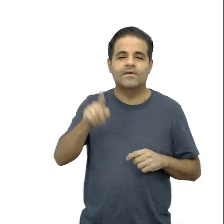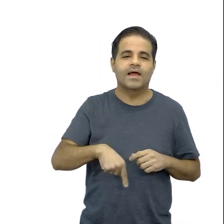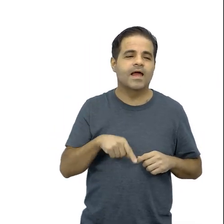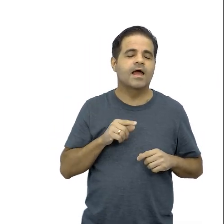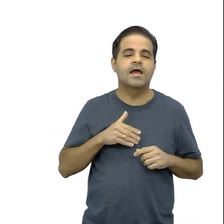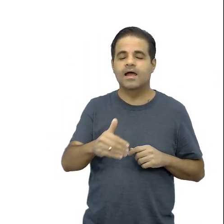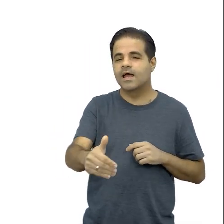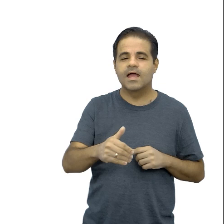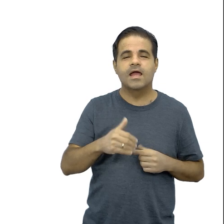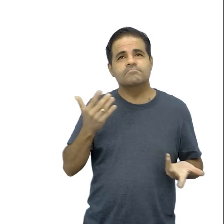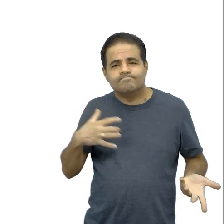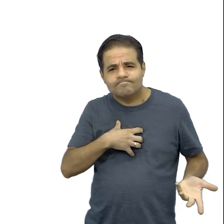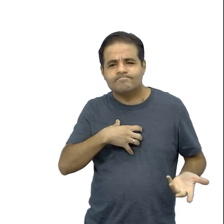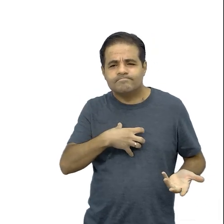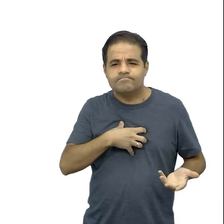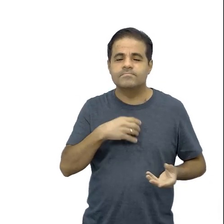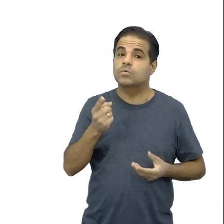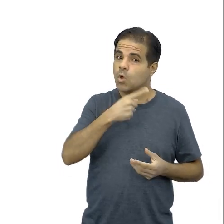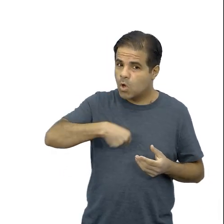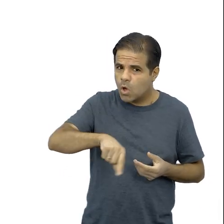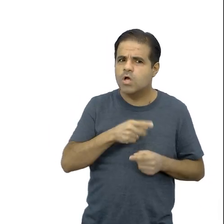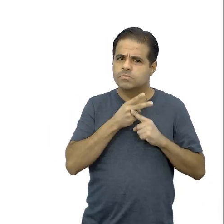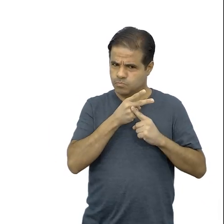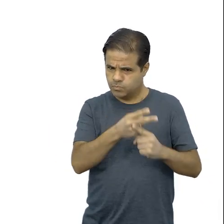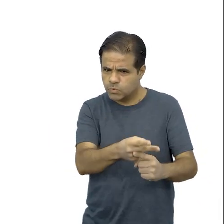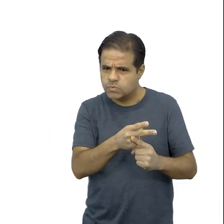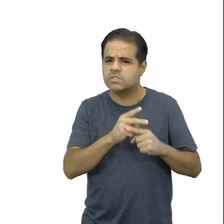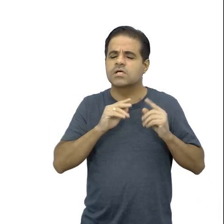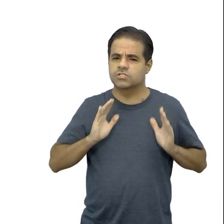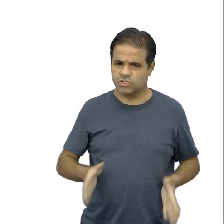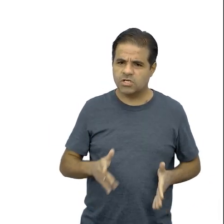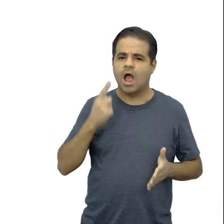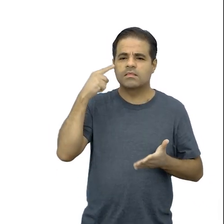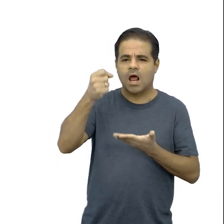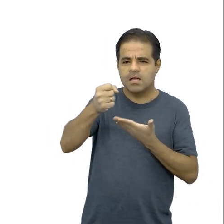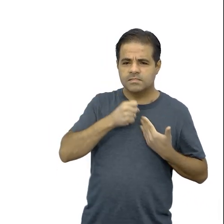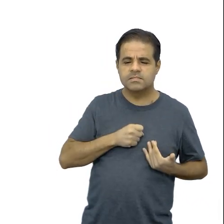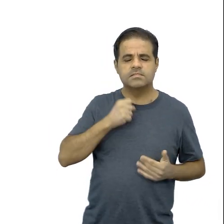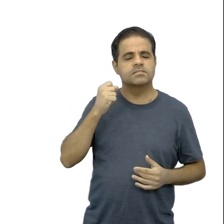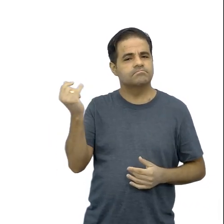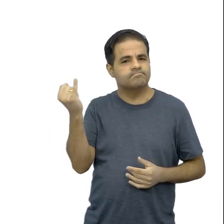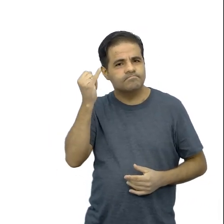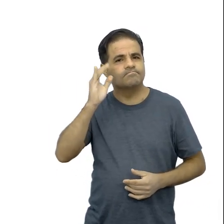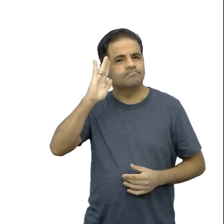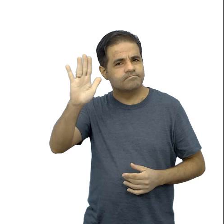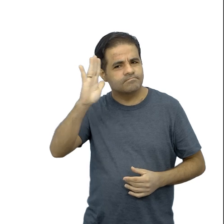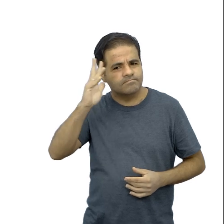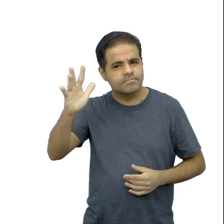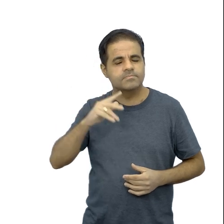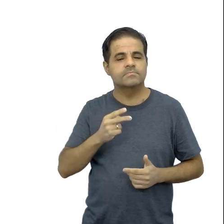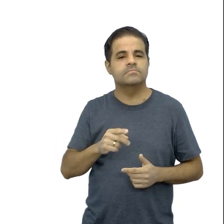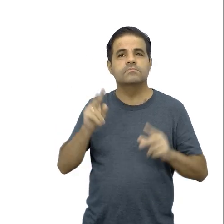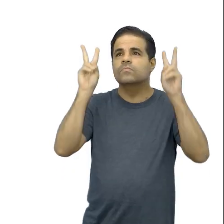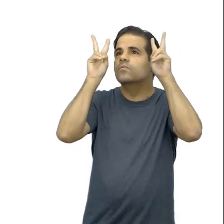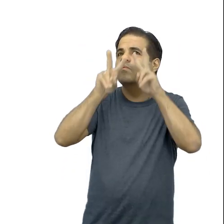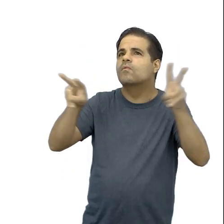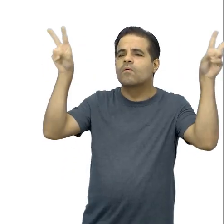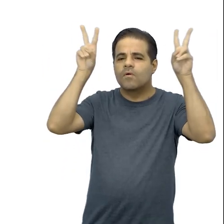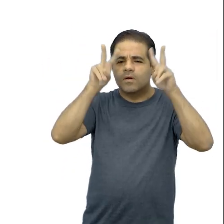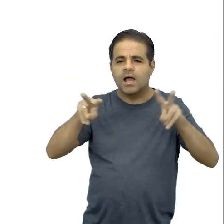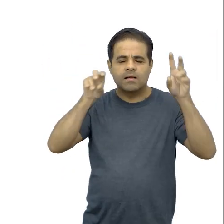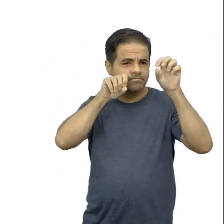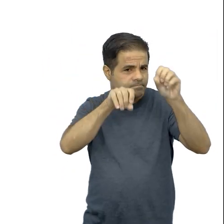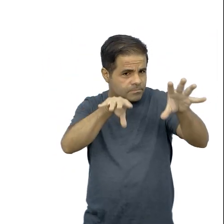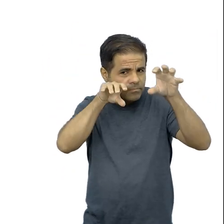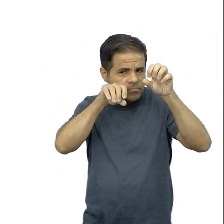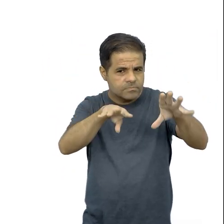sempre o é de alguma maneira, a gente busca trazer uma fundamentação teórica, busca olhar para aquilo que a